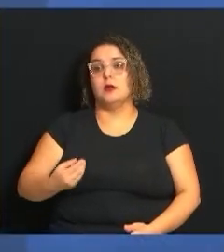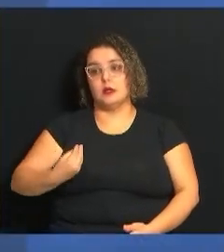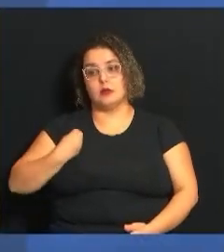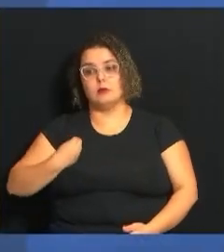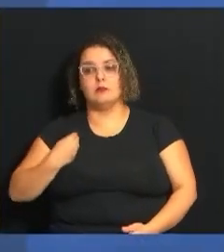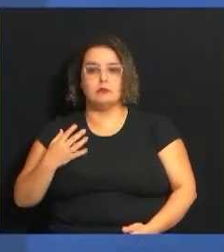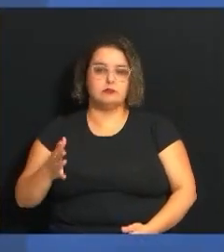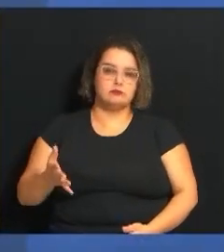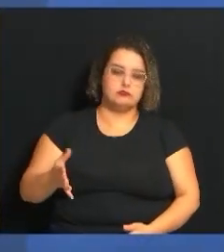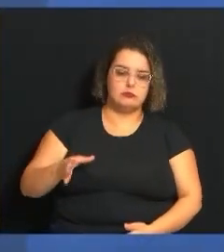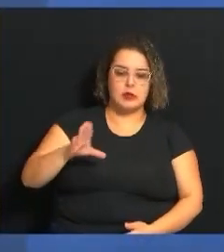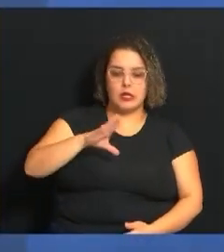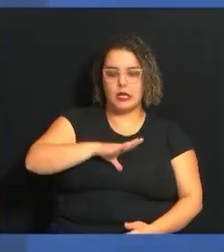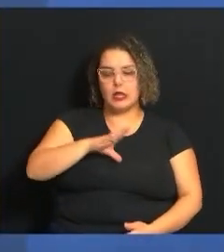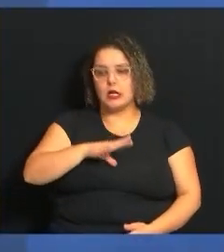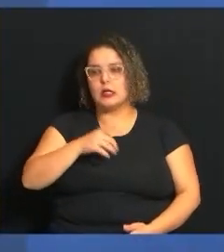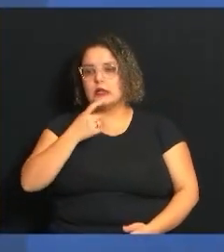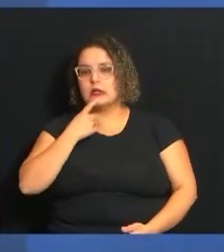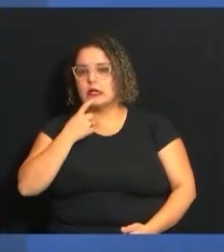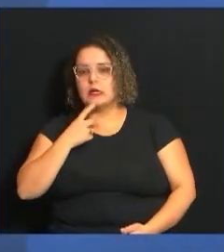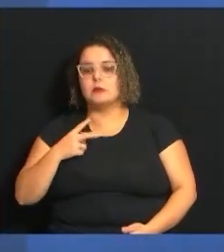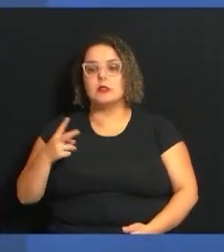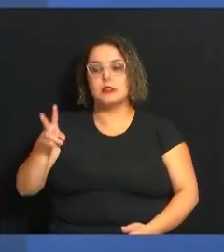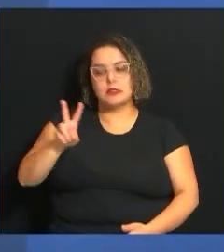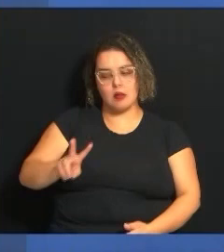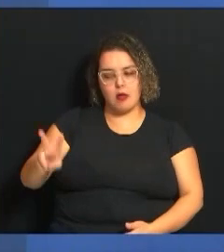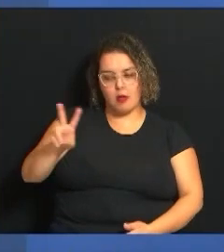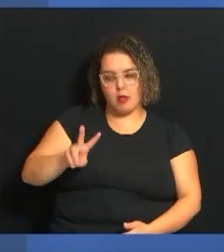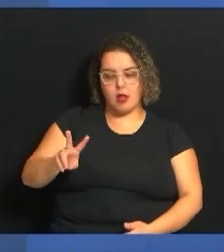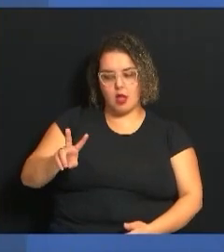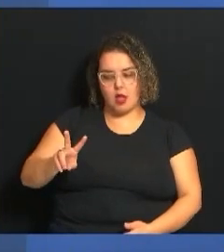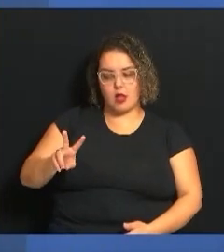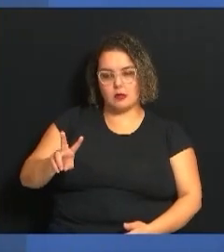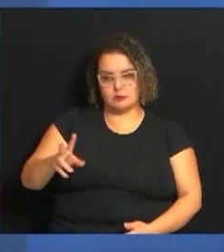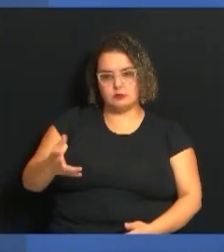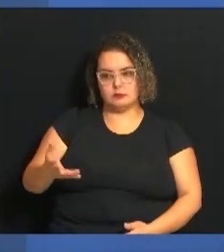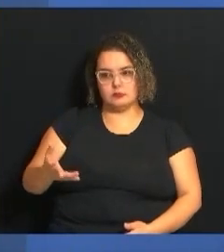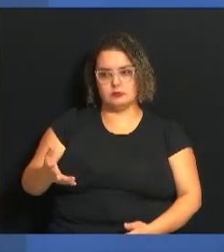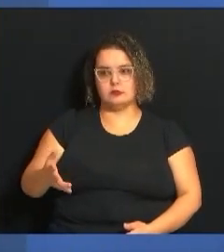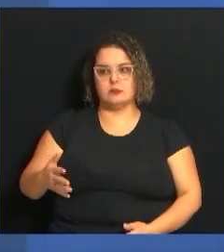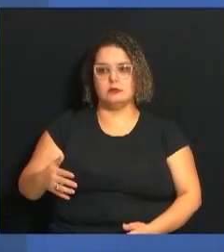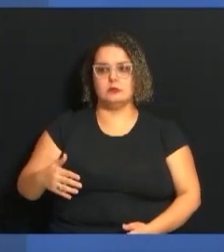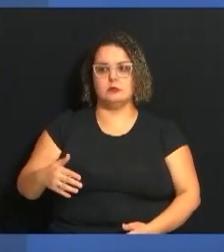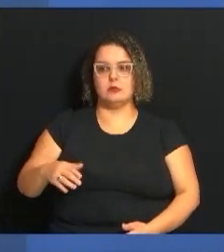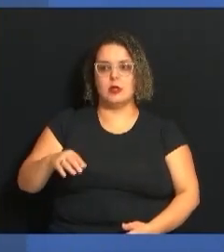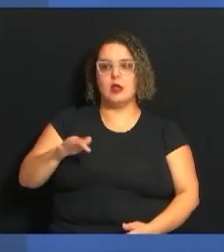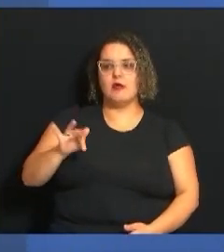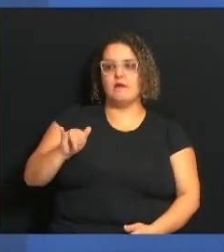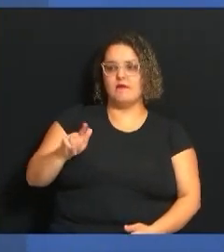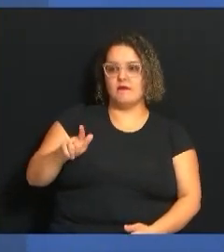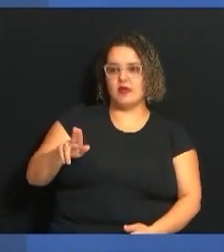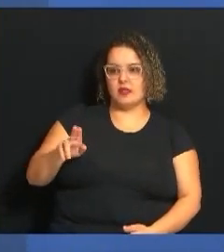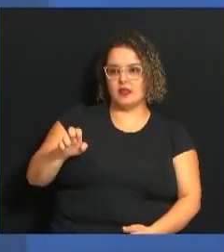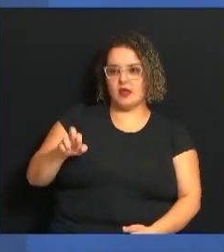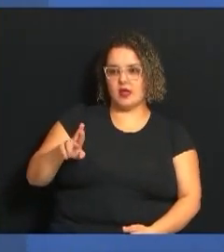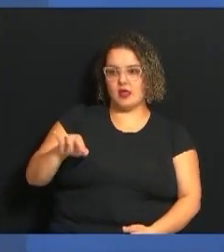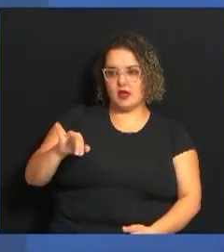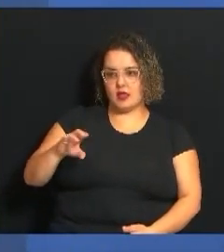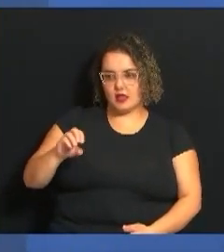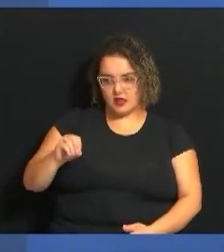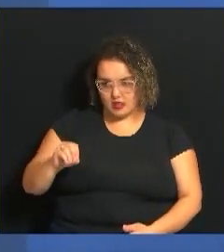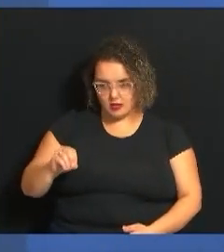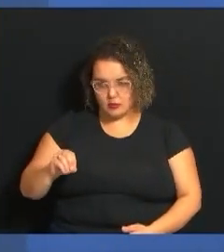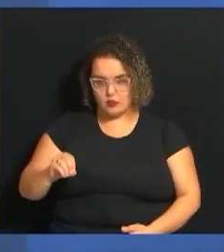entre Campinas e Valinhos, mais precisamente, olha só, nas avenidas Engenheiro Augusto Figueiredo e Professor